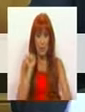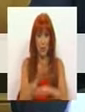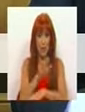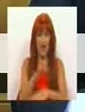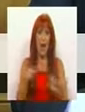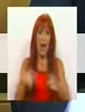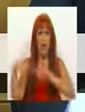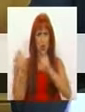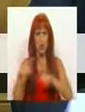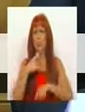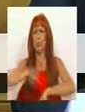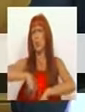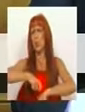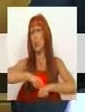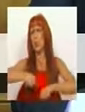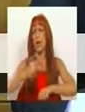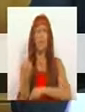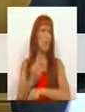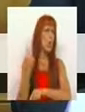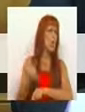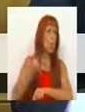Foi essa discussão que demorou muito tempo